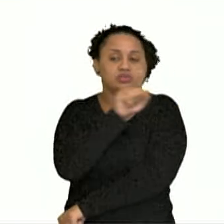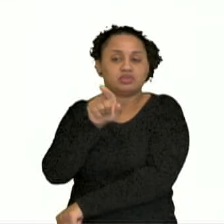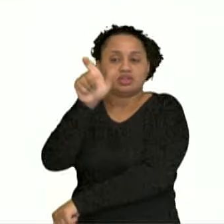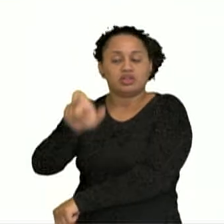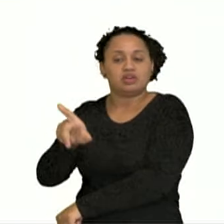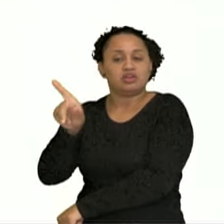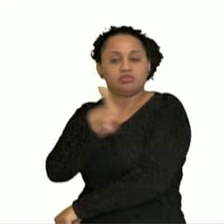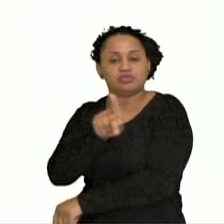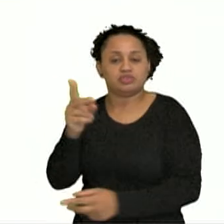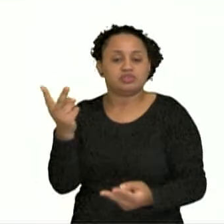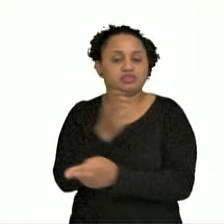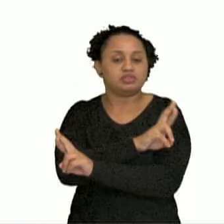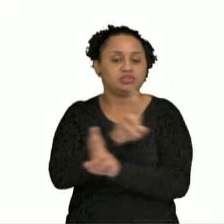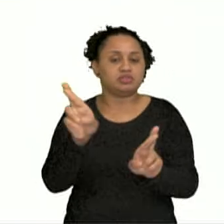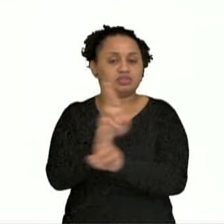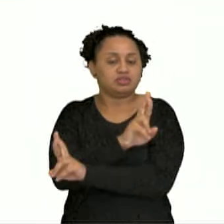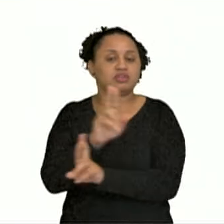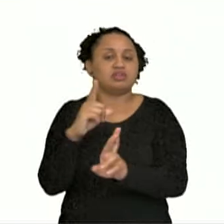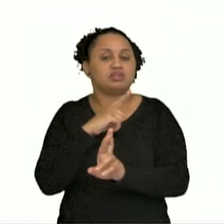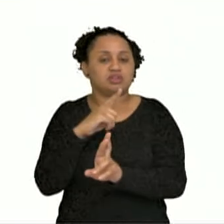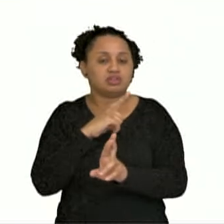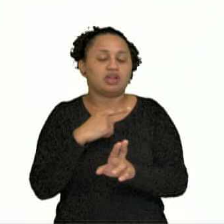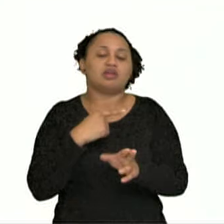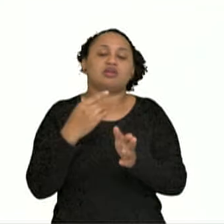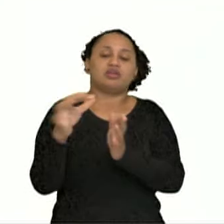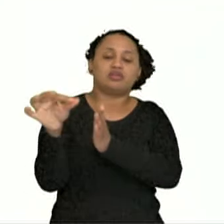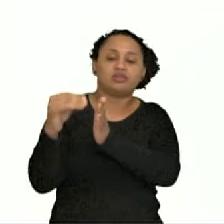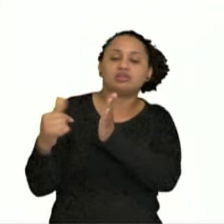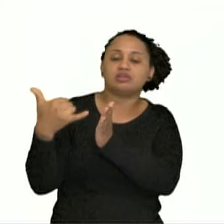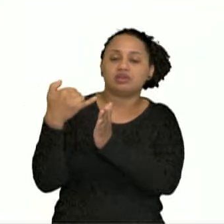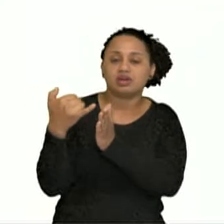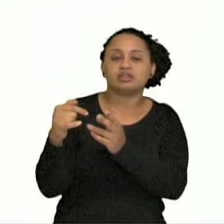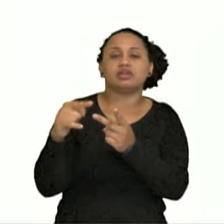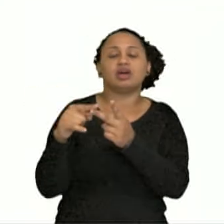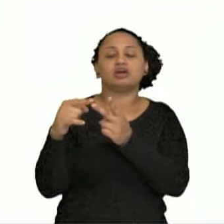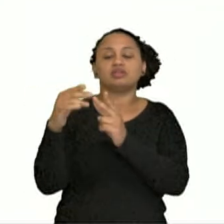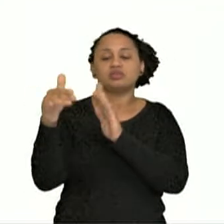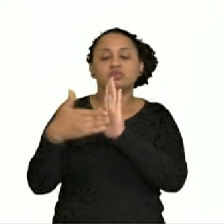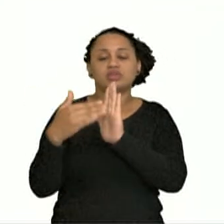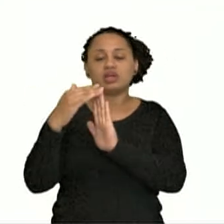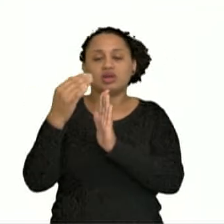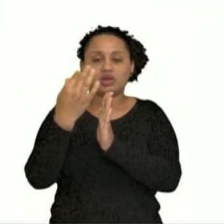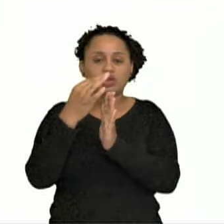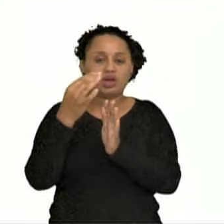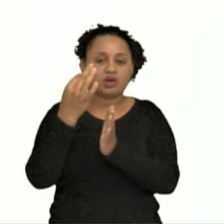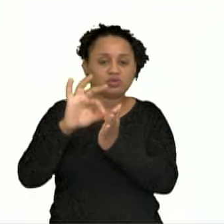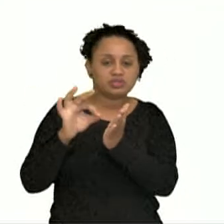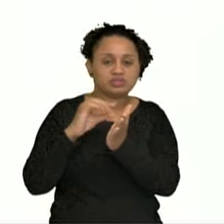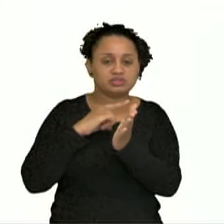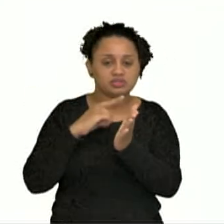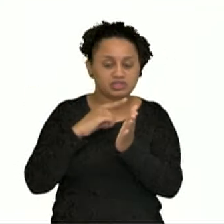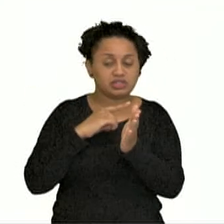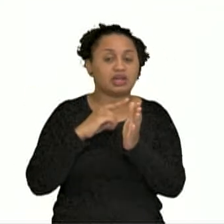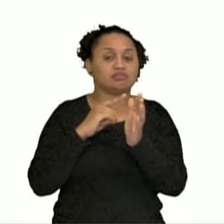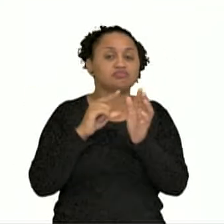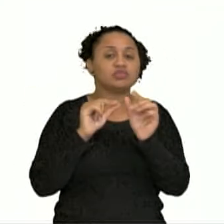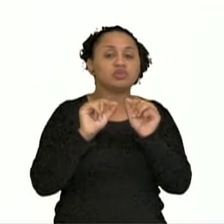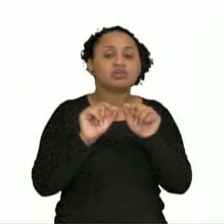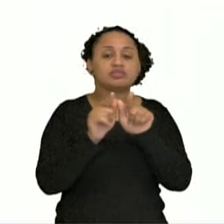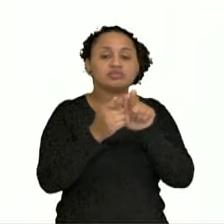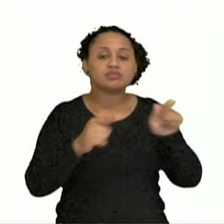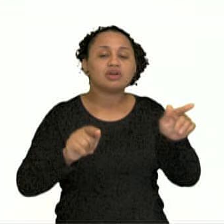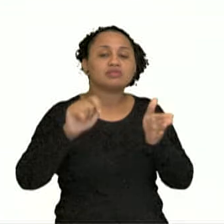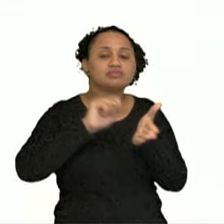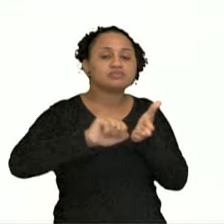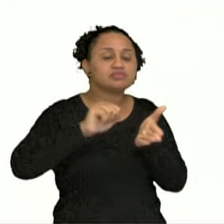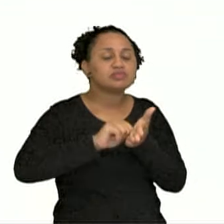professora. Então, as correções em caneta dos aspectos ortográficos e gramatical. Então, foi a questão emocional,